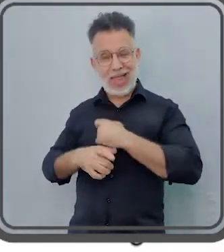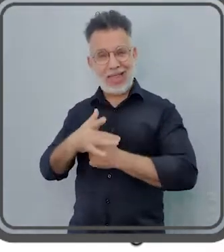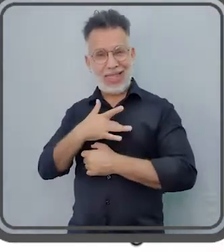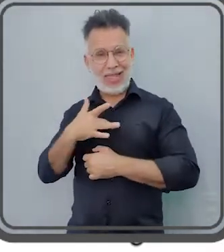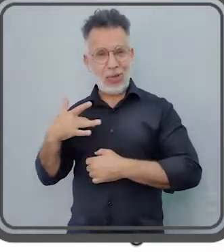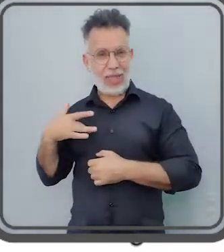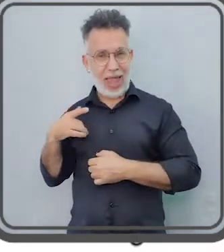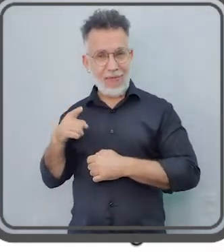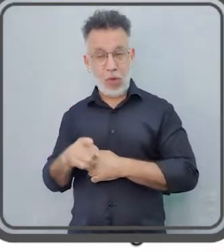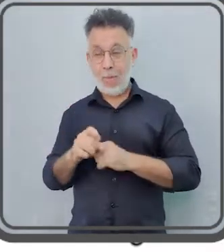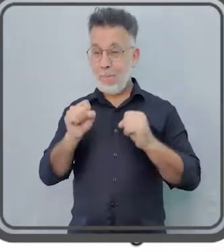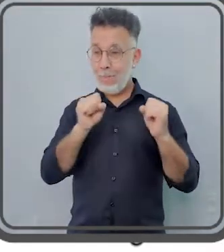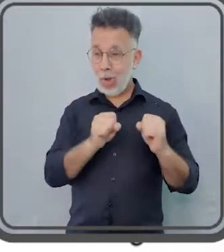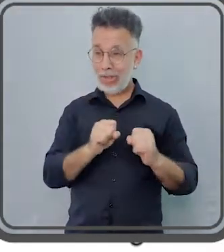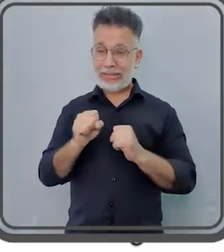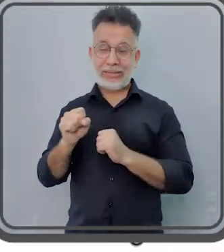ser